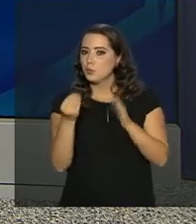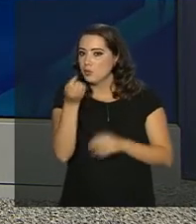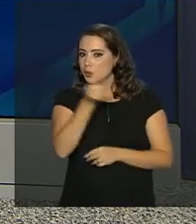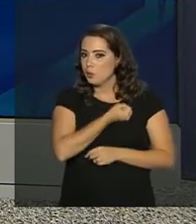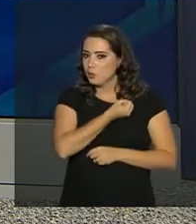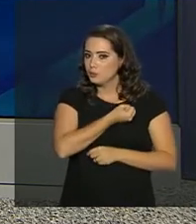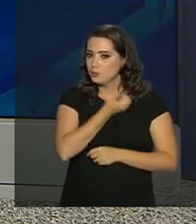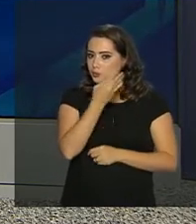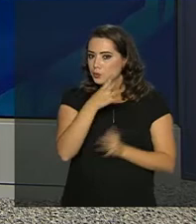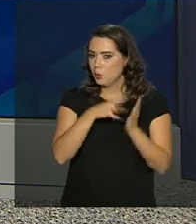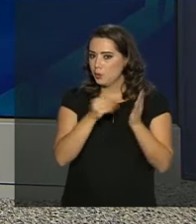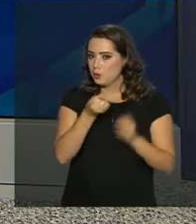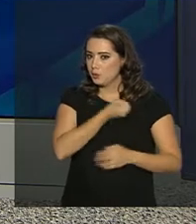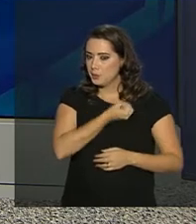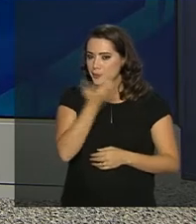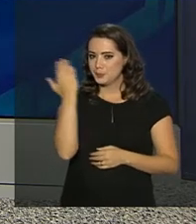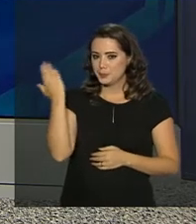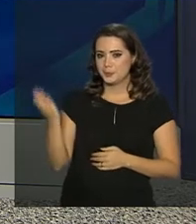é